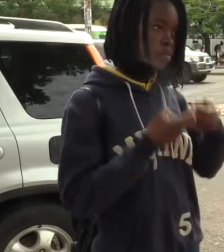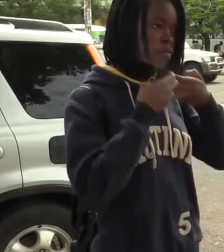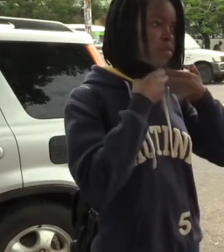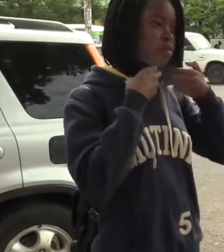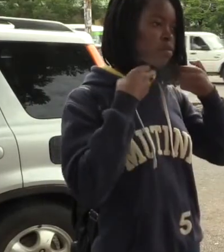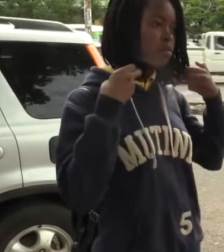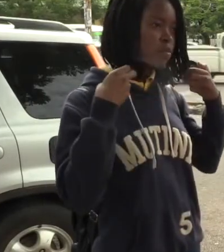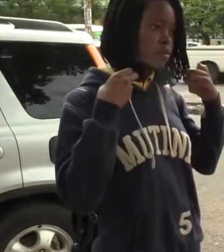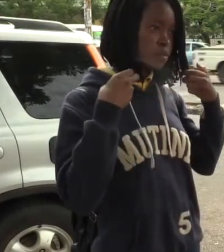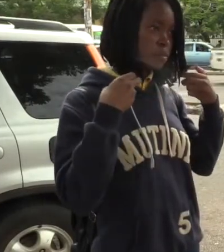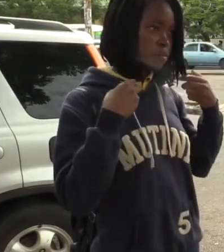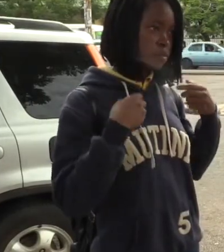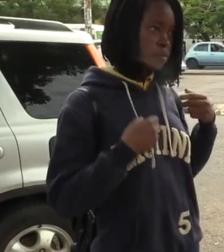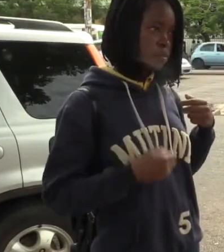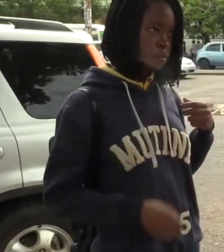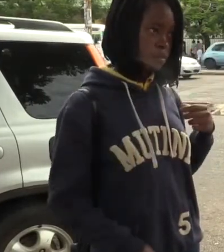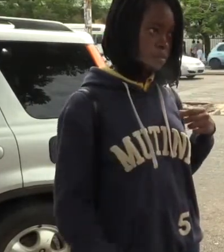Voz